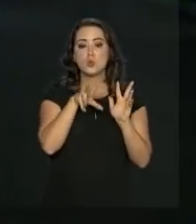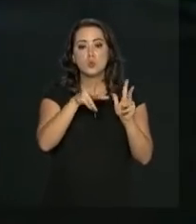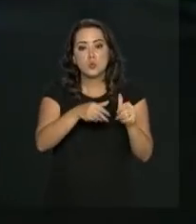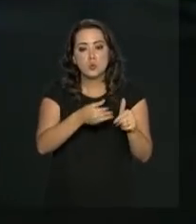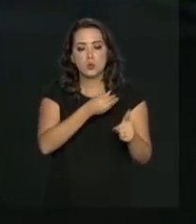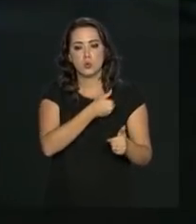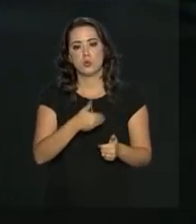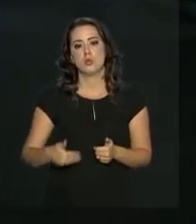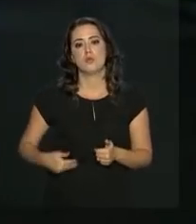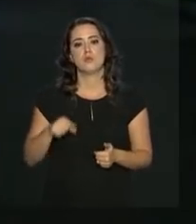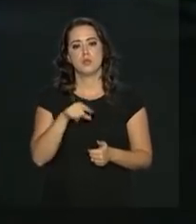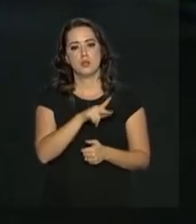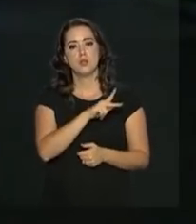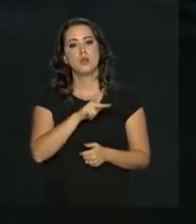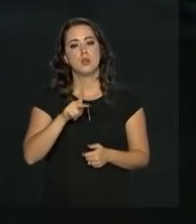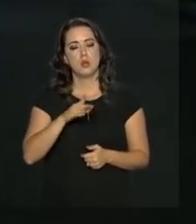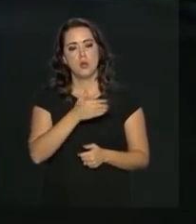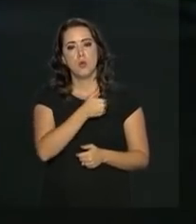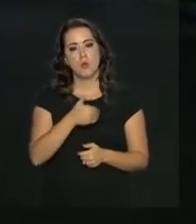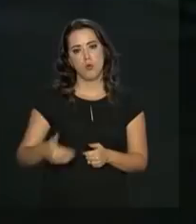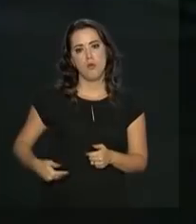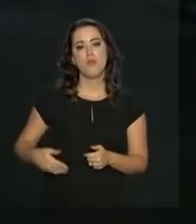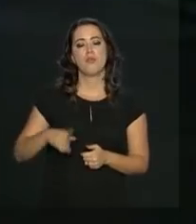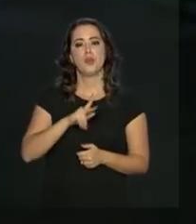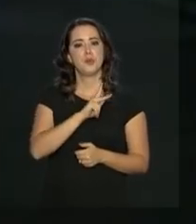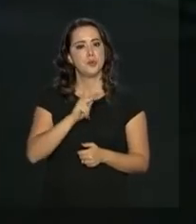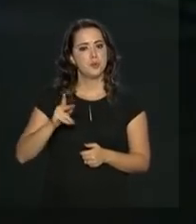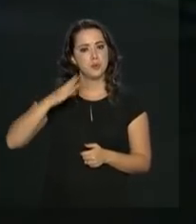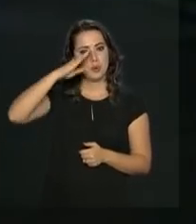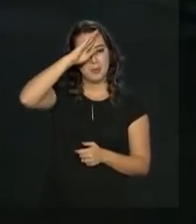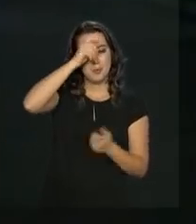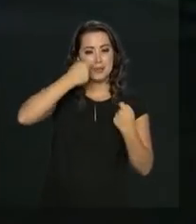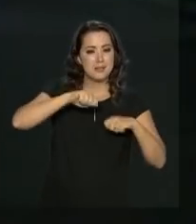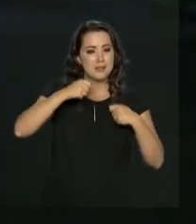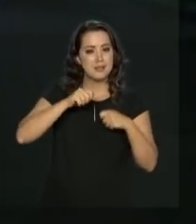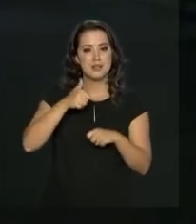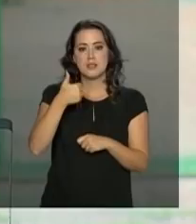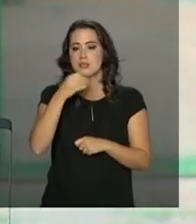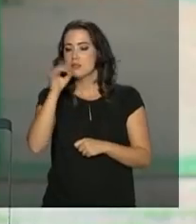o governo eleito precisa ser 100% digital.